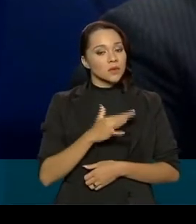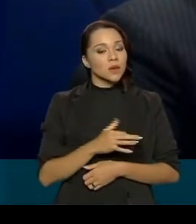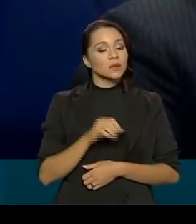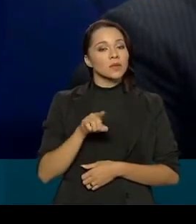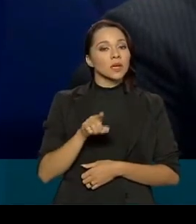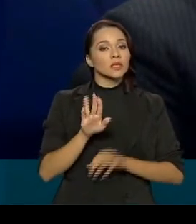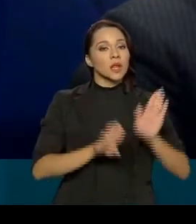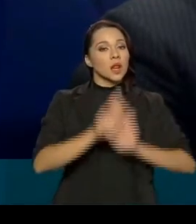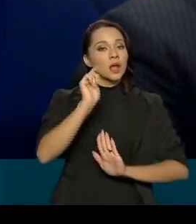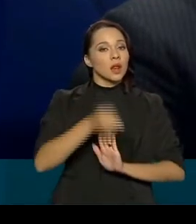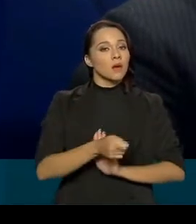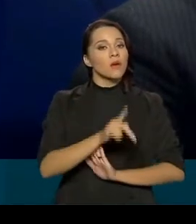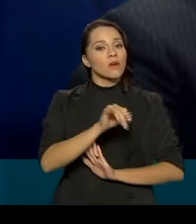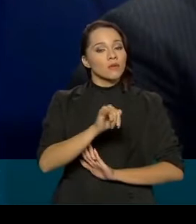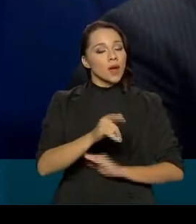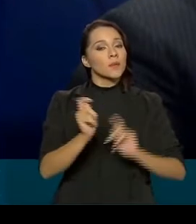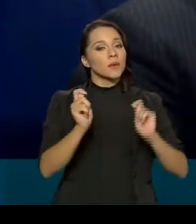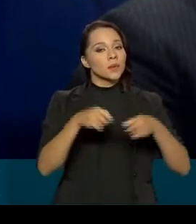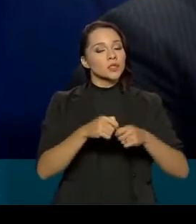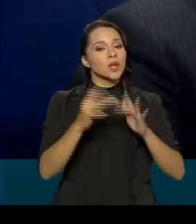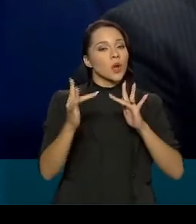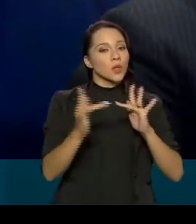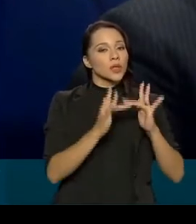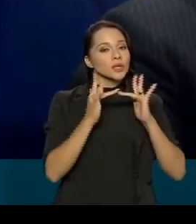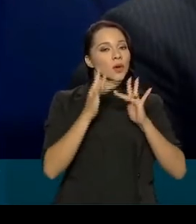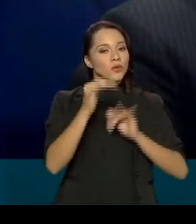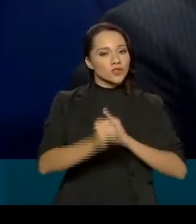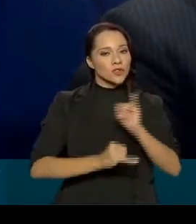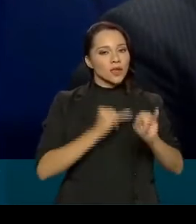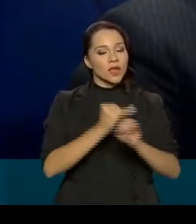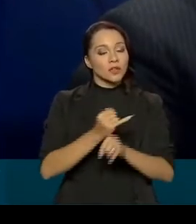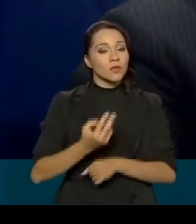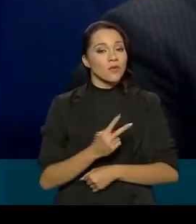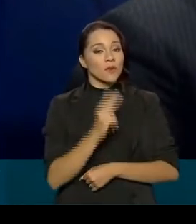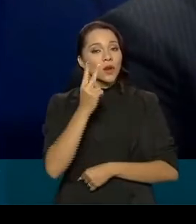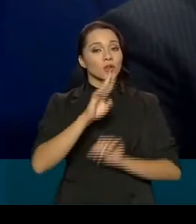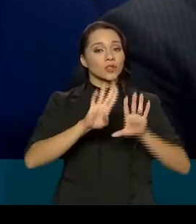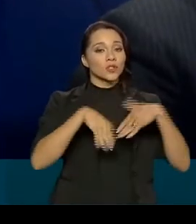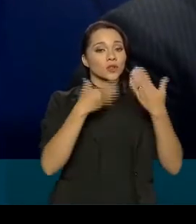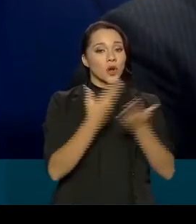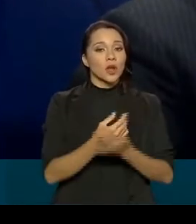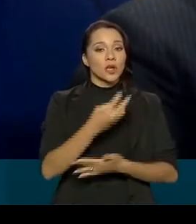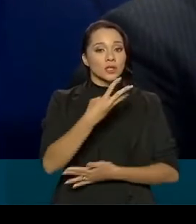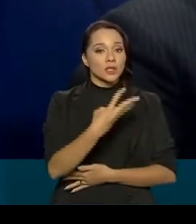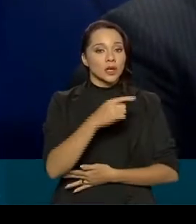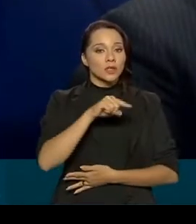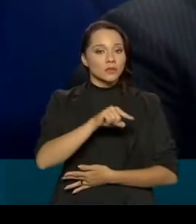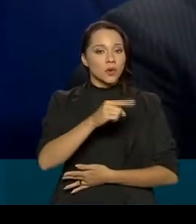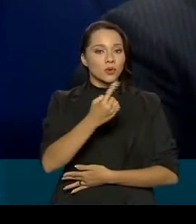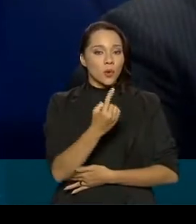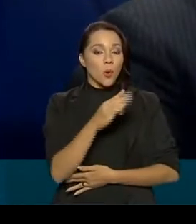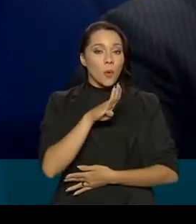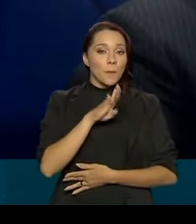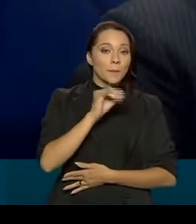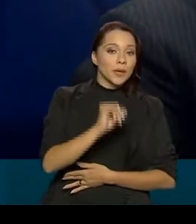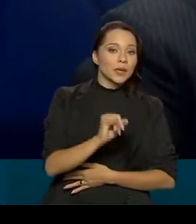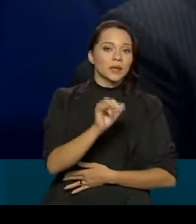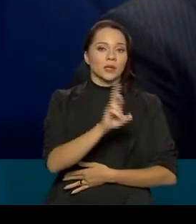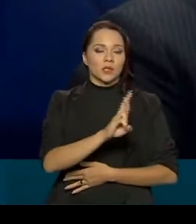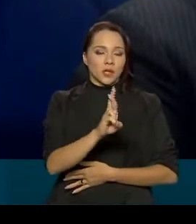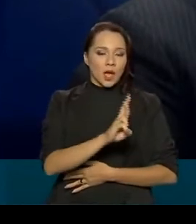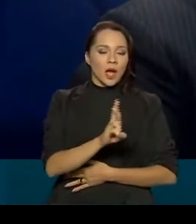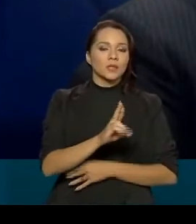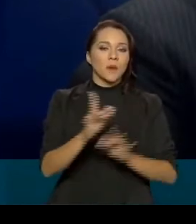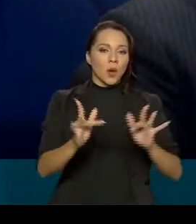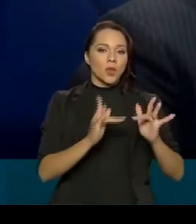leilão, vai permitir a conexão, um valor para a conexão de escolas de 3,1 bilhões de reais